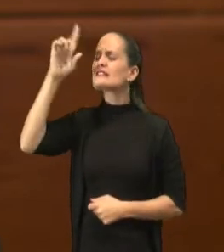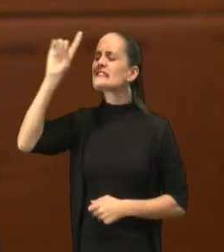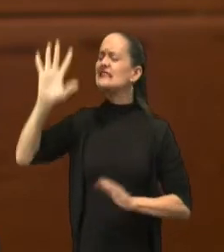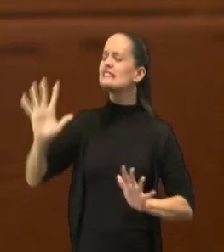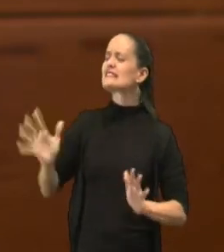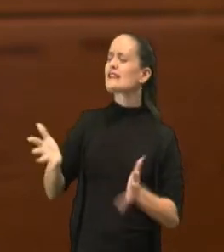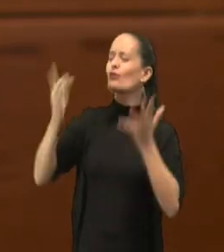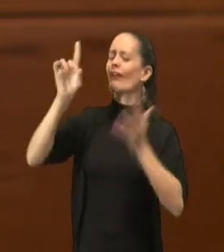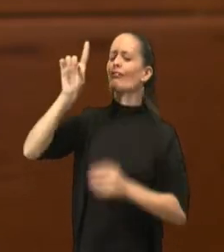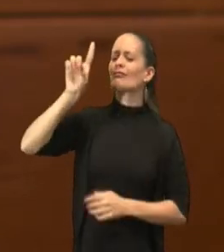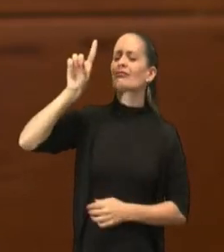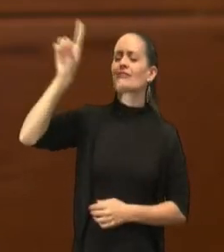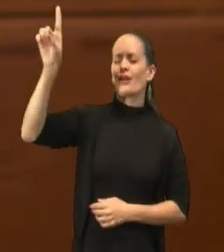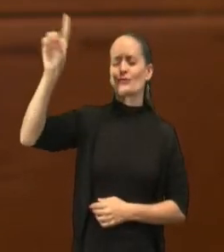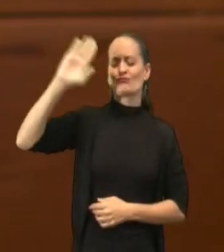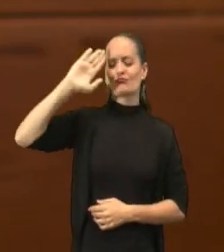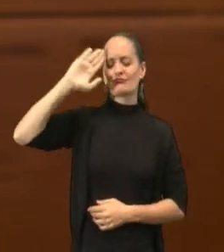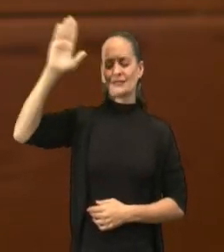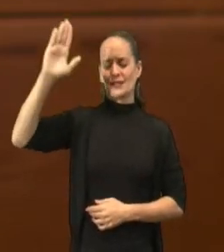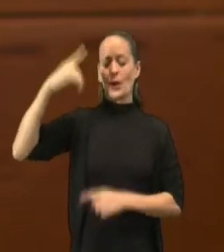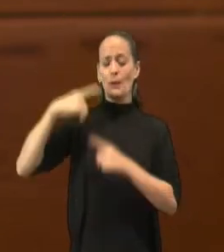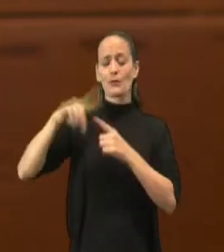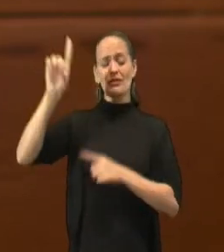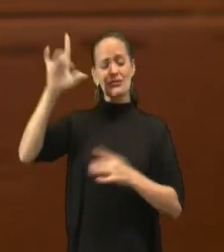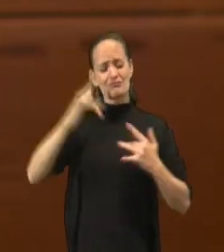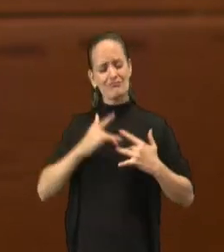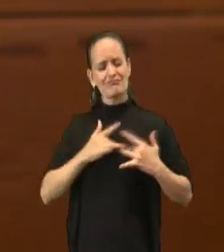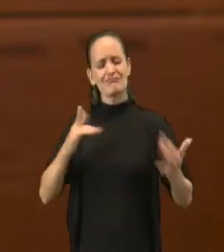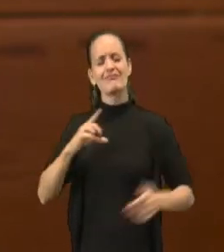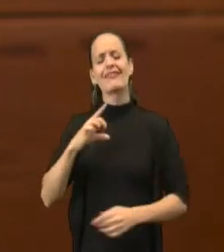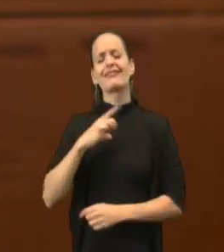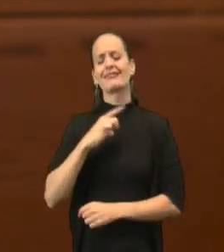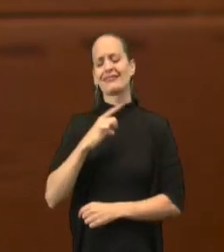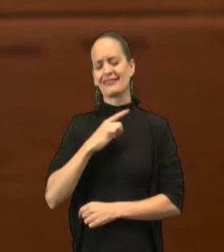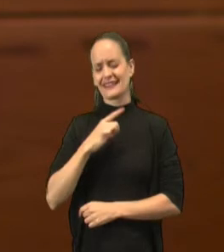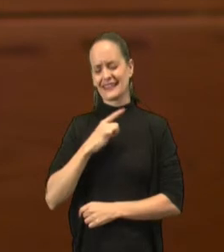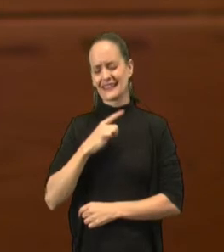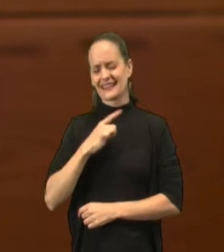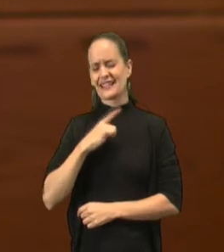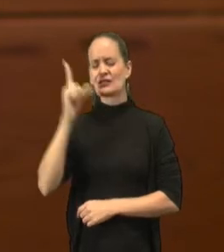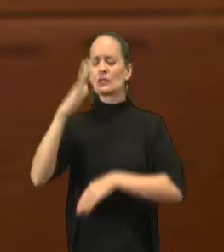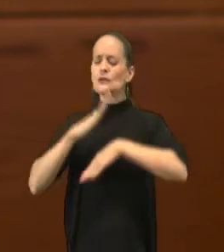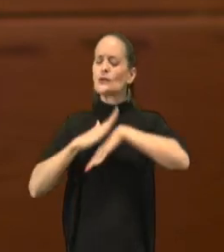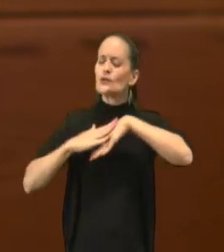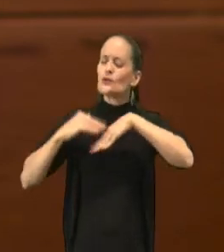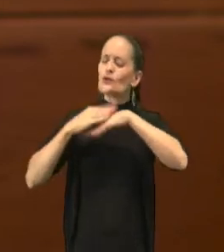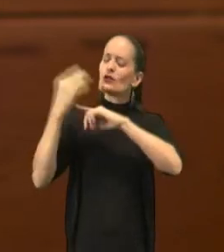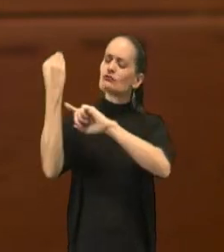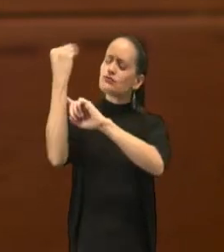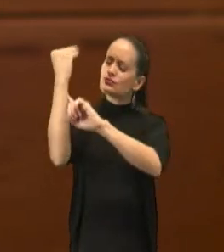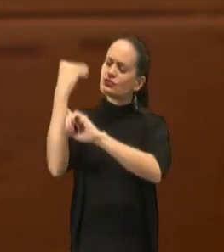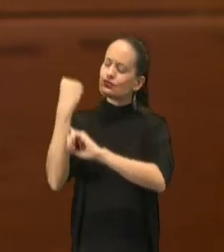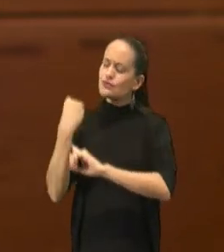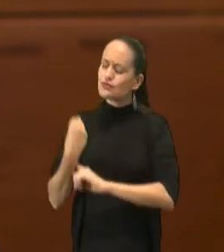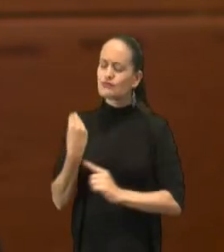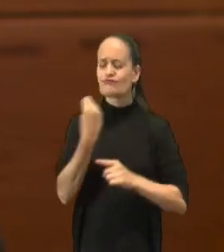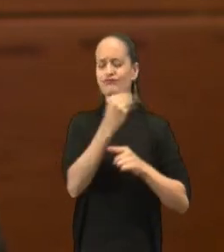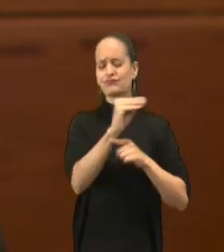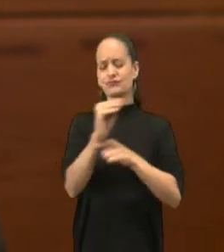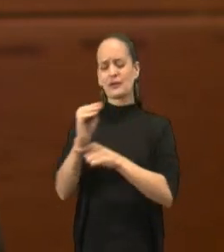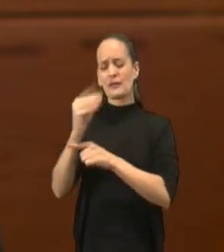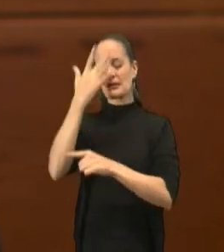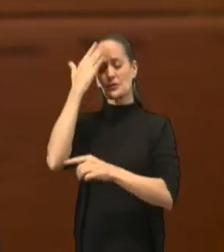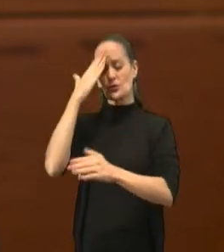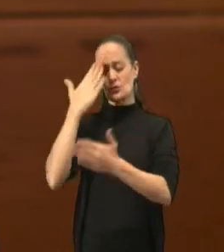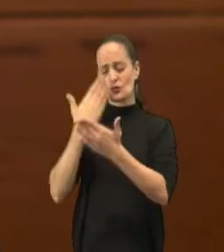Senhor acima de tudo, Senhor, porque o Senhor é misericordioso para conosco, gracioso, cuidadoso para com aqueles que confiam no